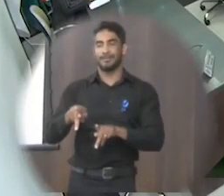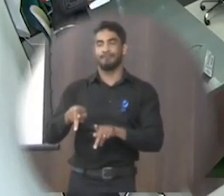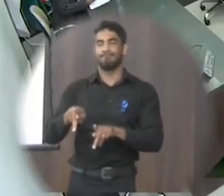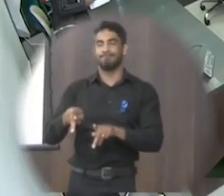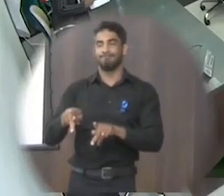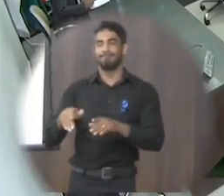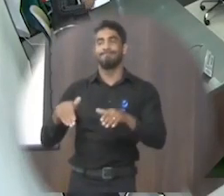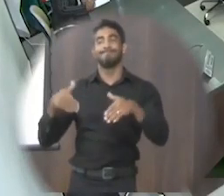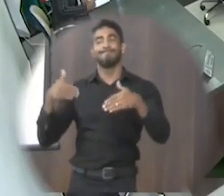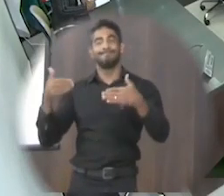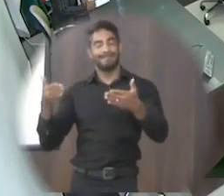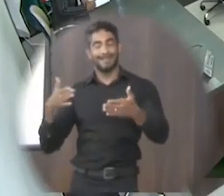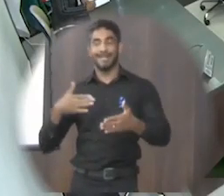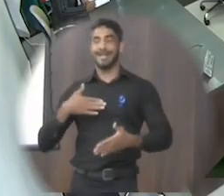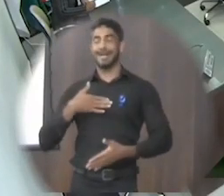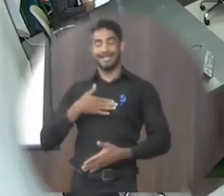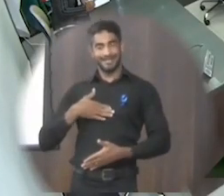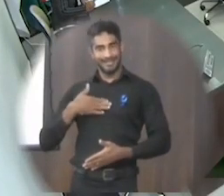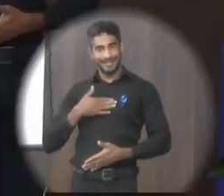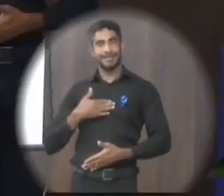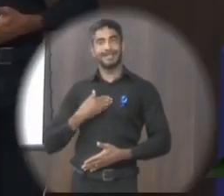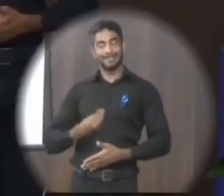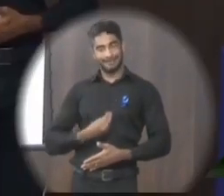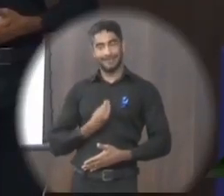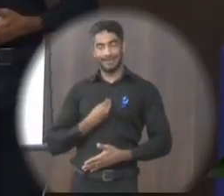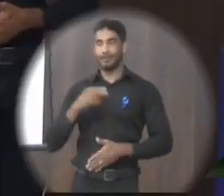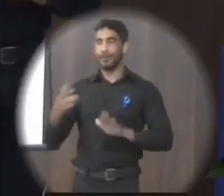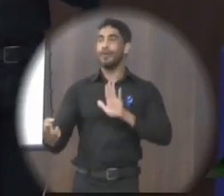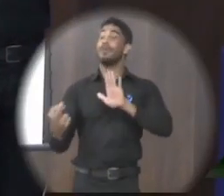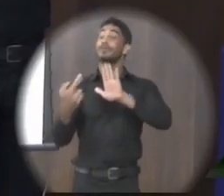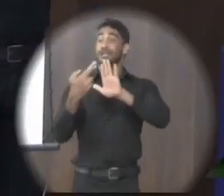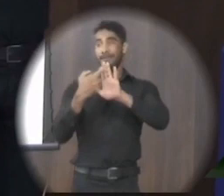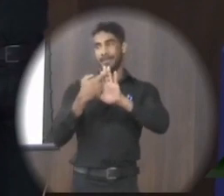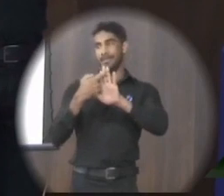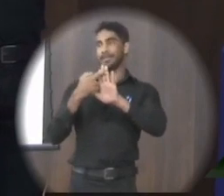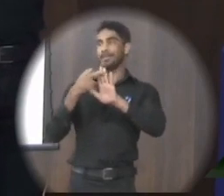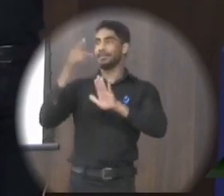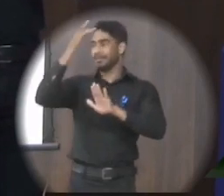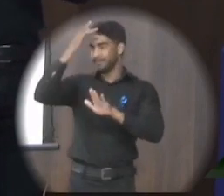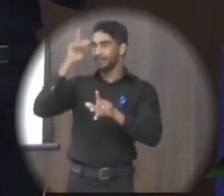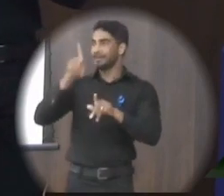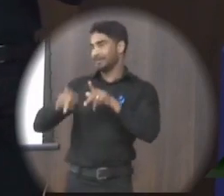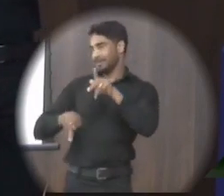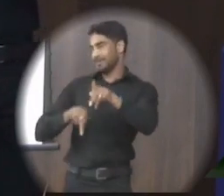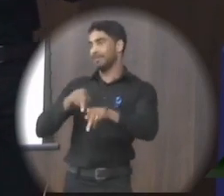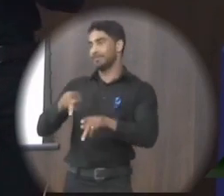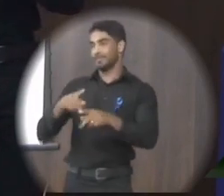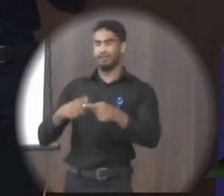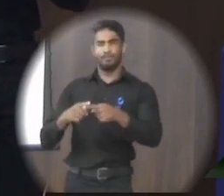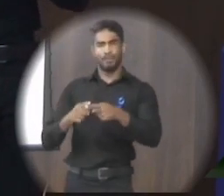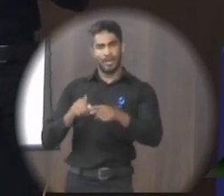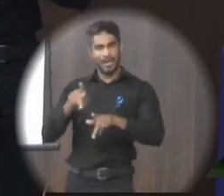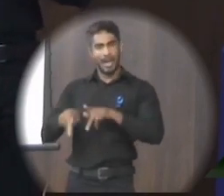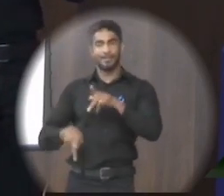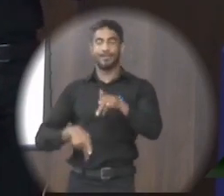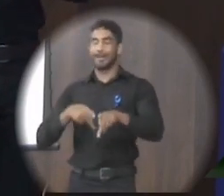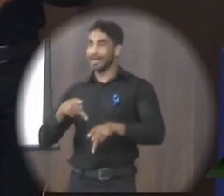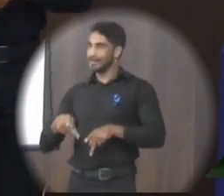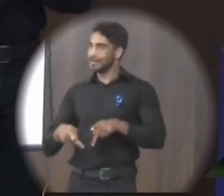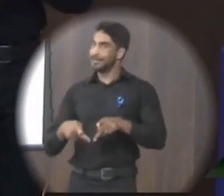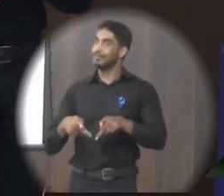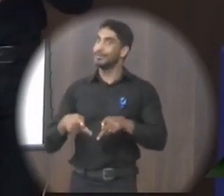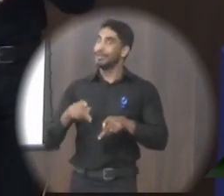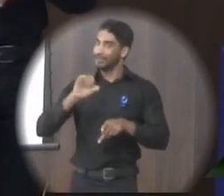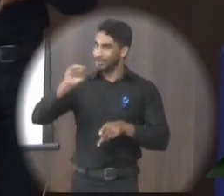a grata satisfação de estar aqui com os representantes do povo. Por quê? População janaubense, ela é muito calorosa, ela é muito